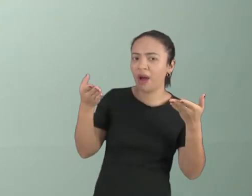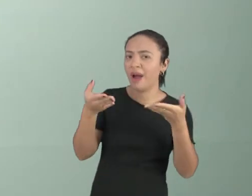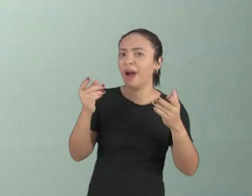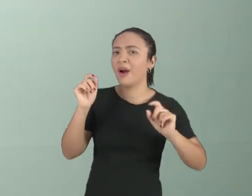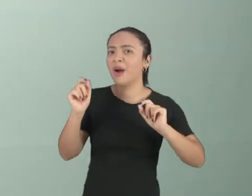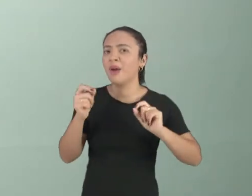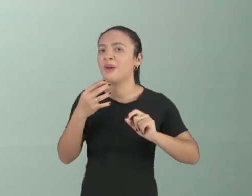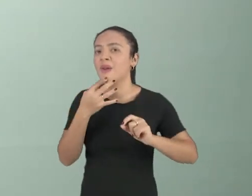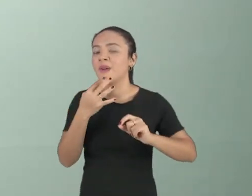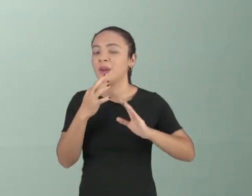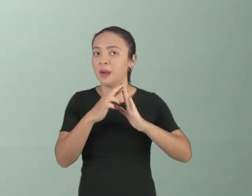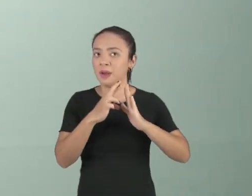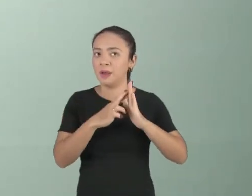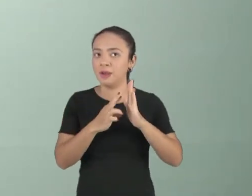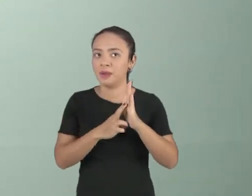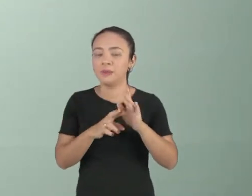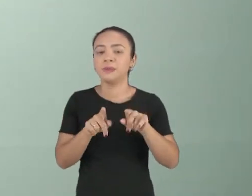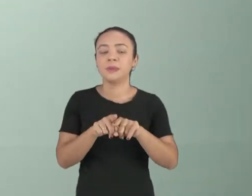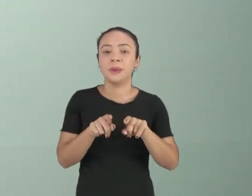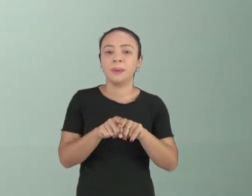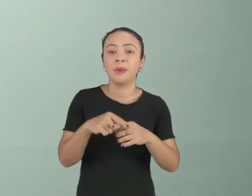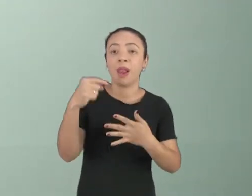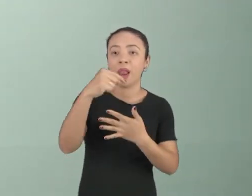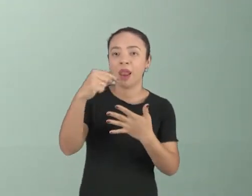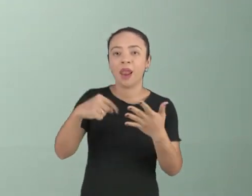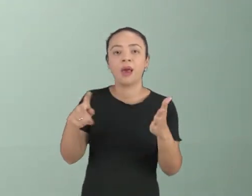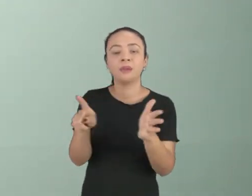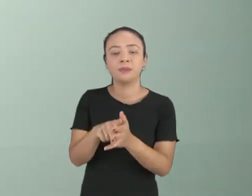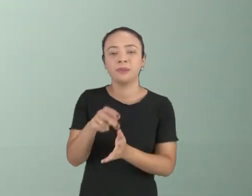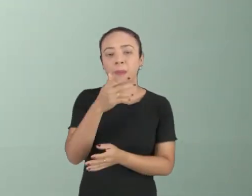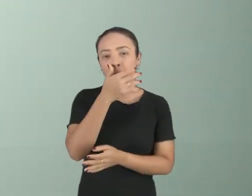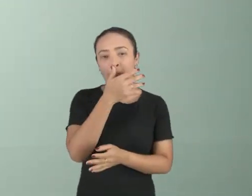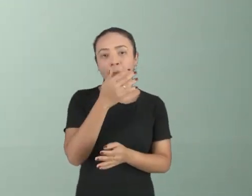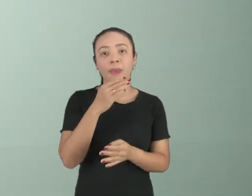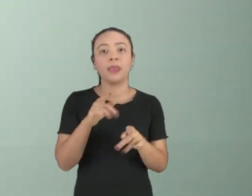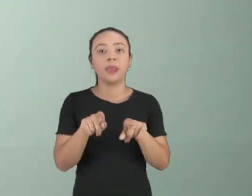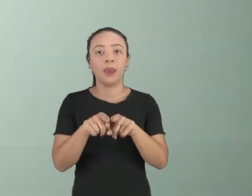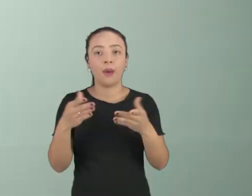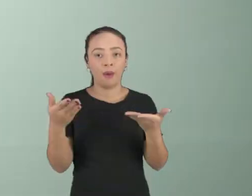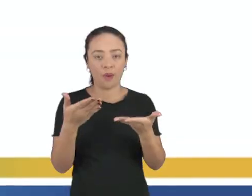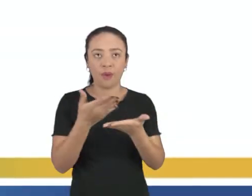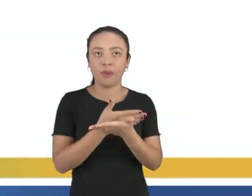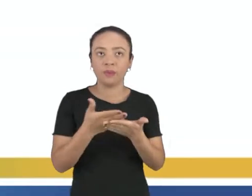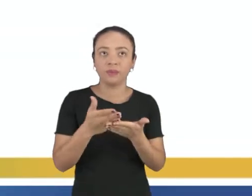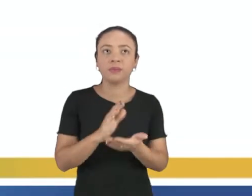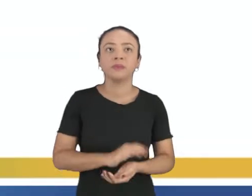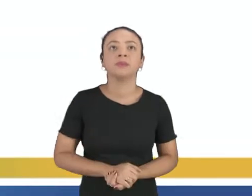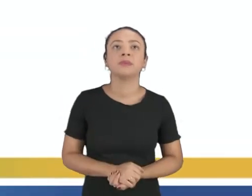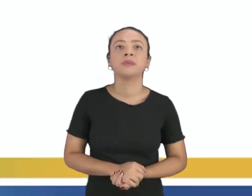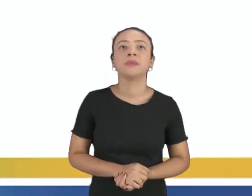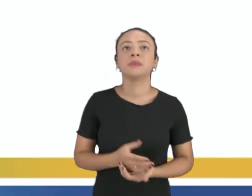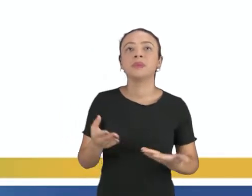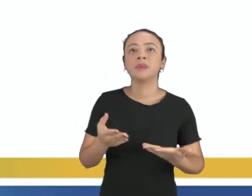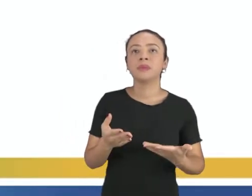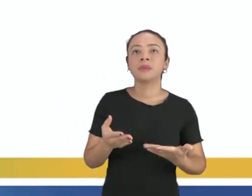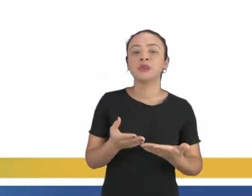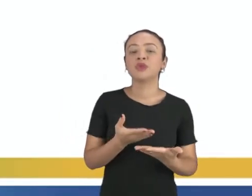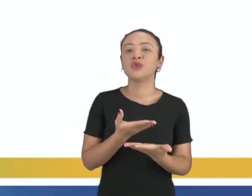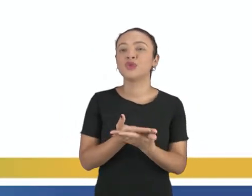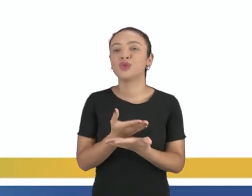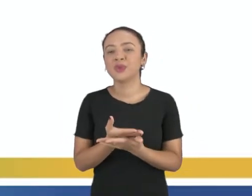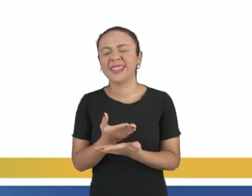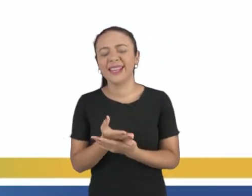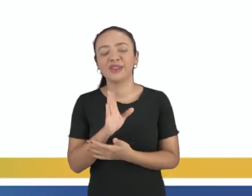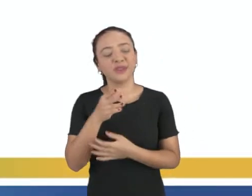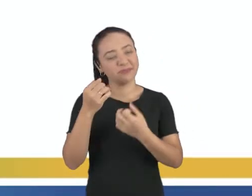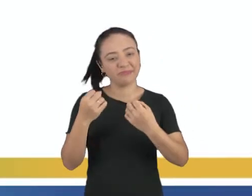vamos conhecer as suas regras e os seus fundamentos, tá bom? Então vamos iniciar. Vamos trabalhar com o queridinho das